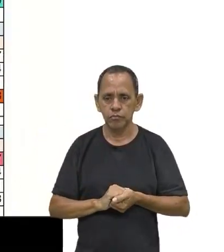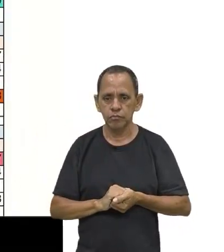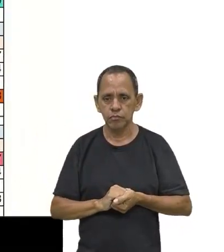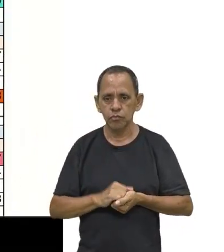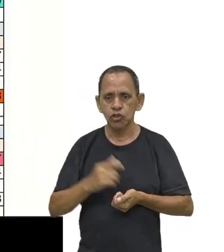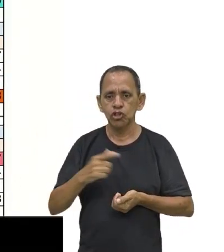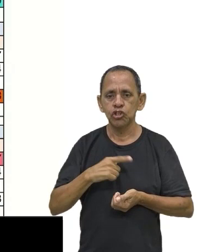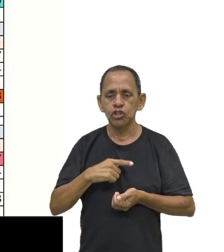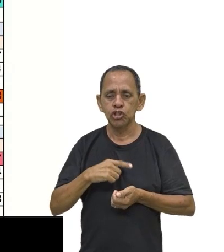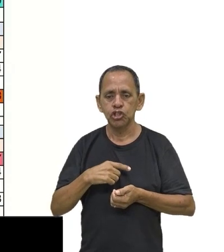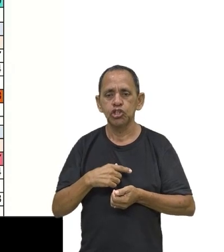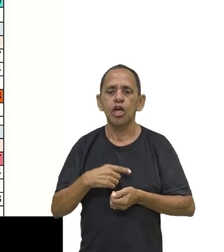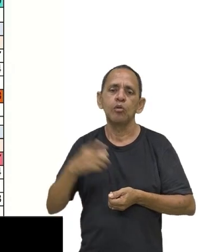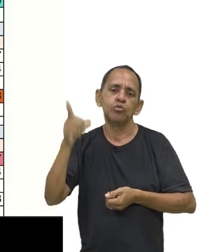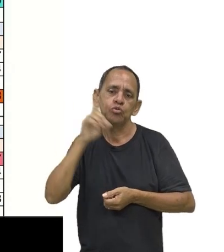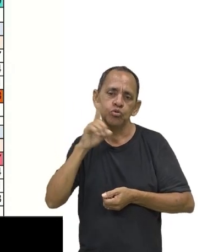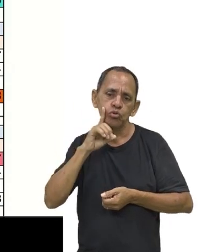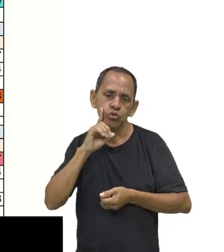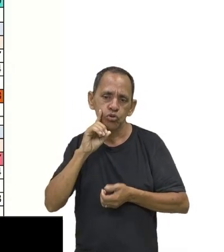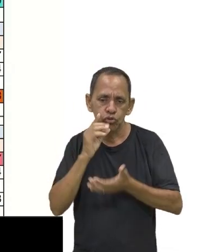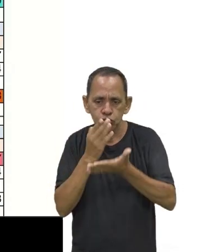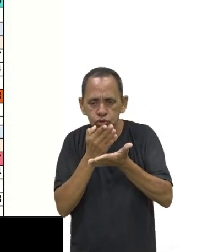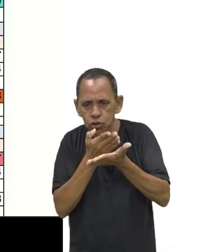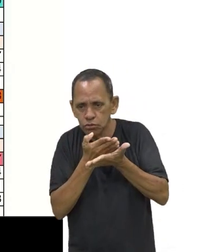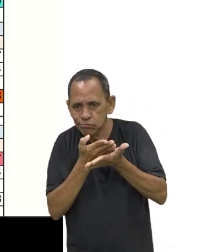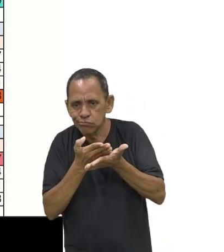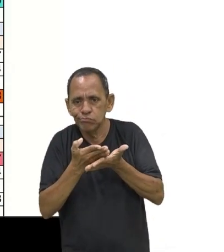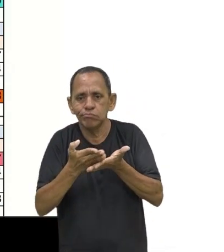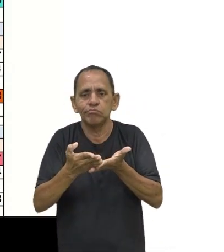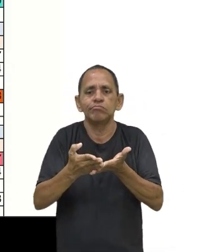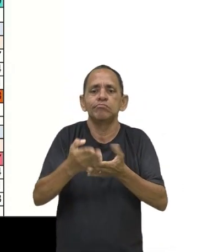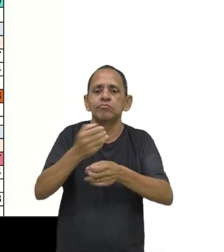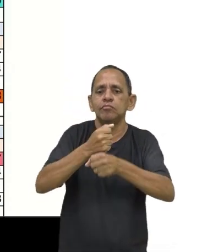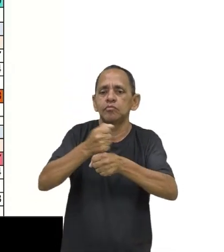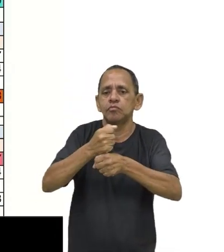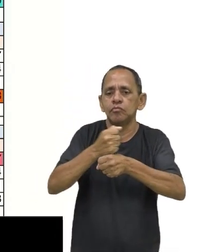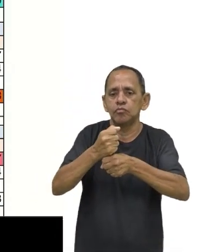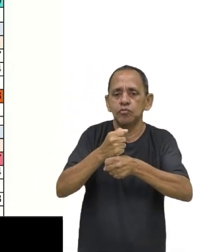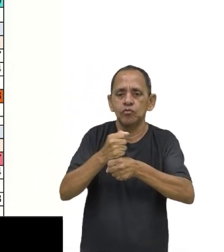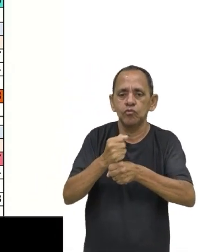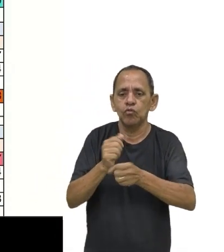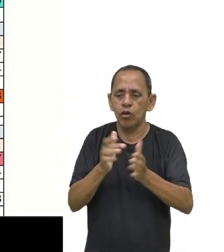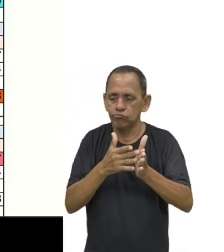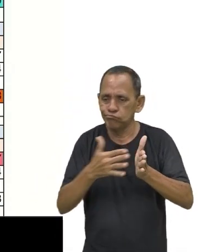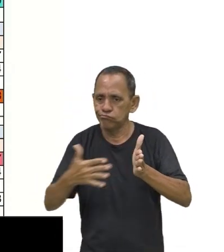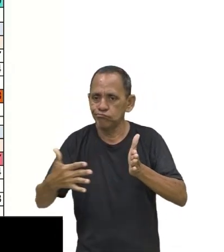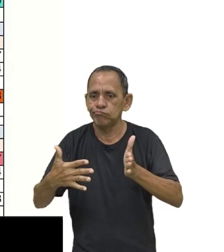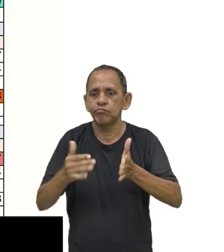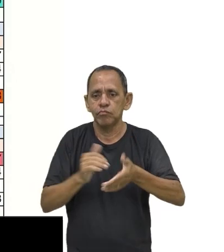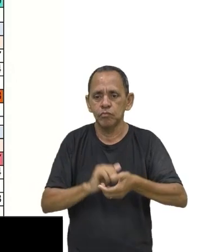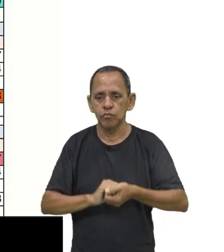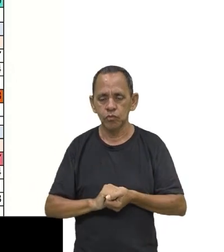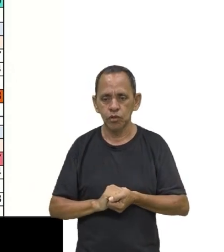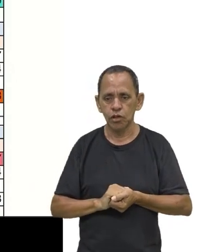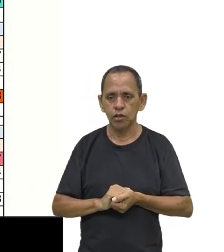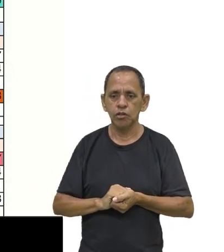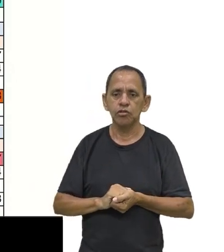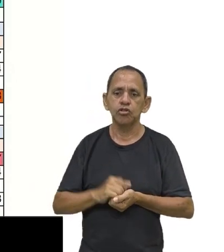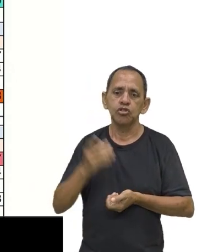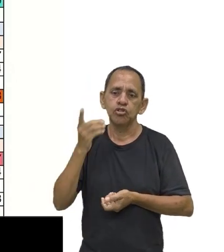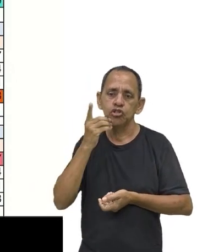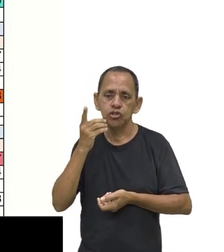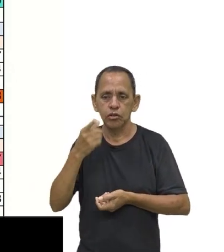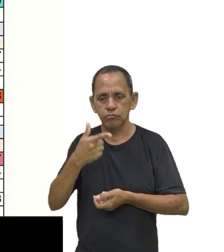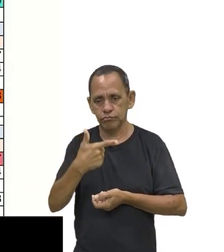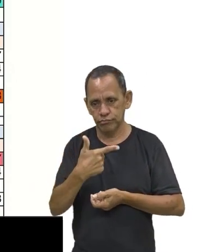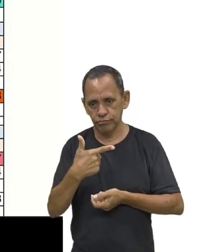início do ano letivo. Então, o ensino mediado, ele vai iniciar seu ano letivo lá no dia 26 de fevereiro. E aí, se eu quiser